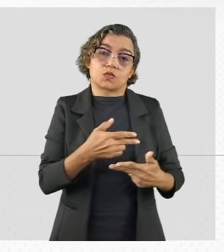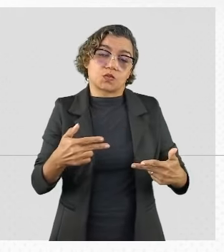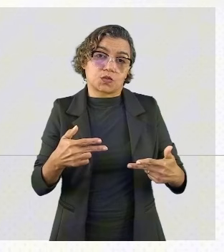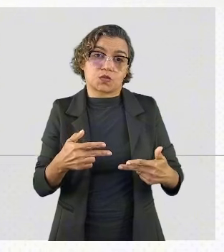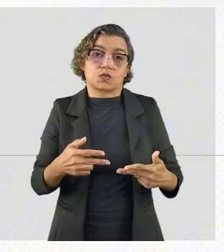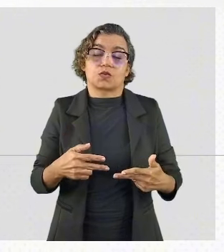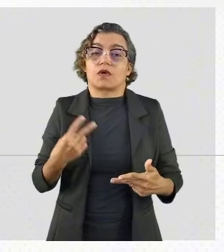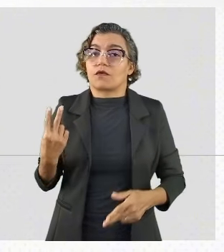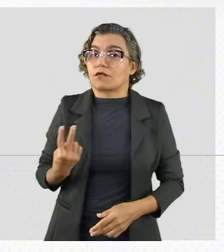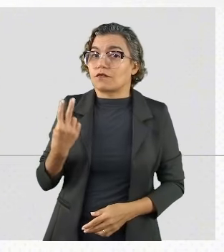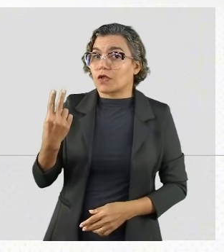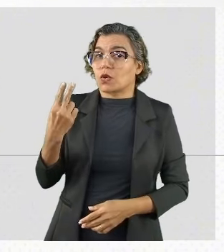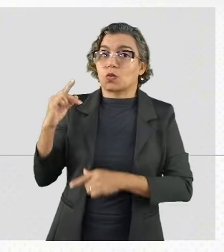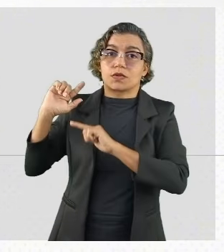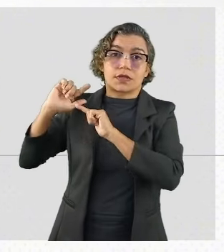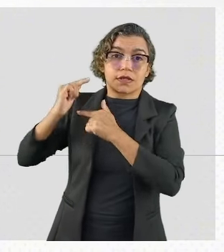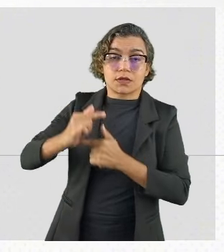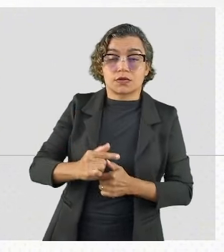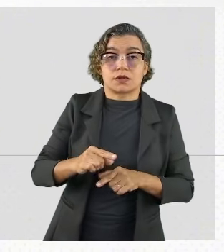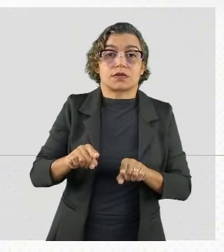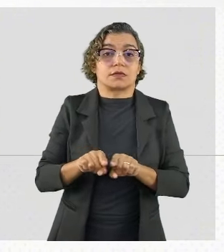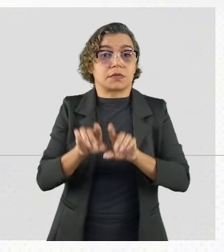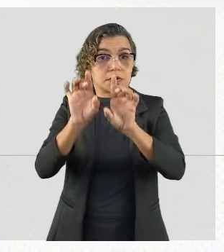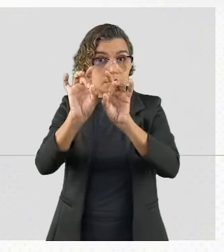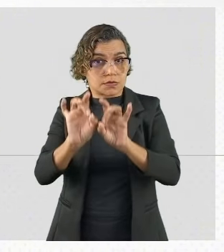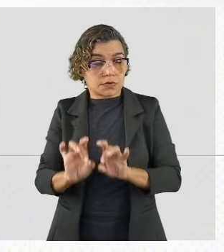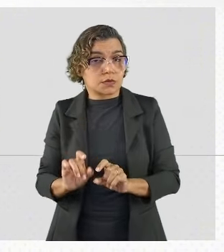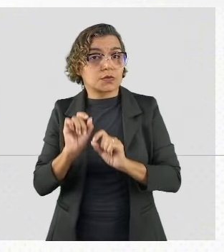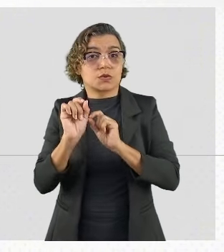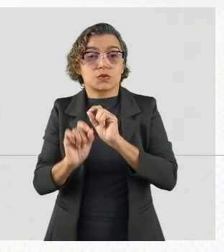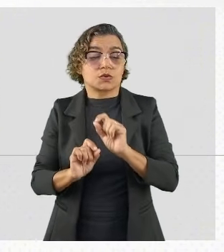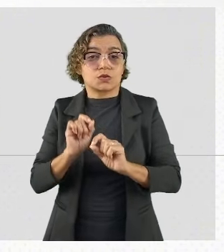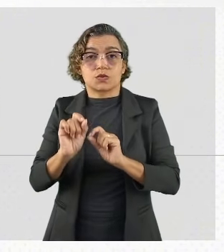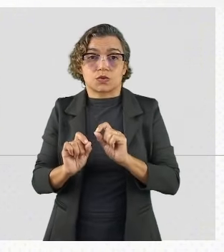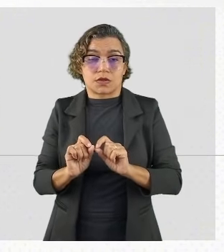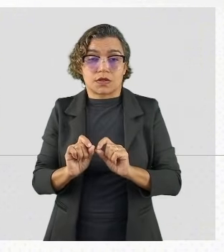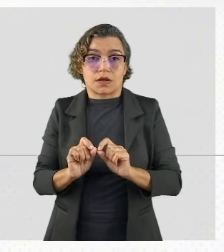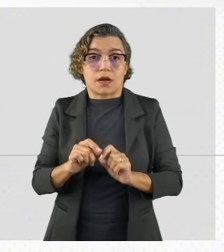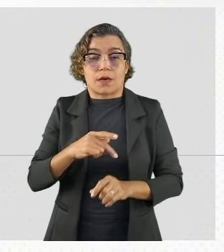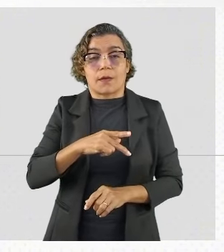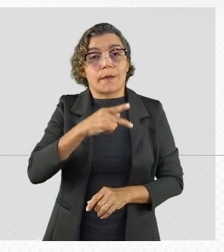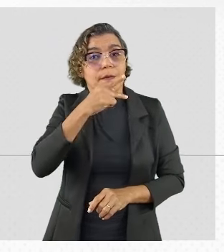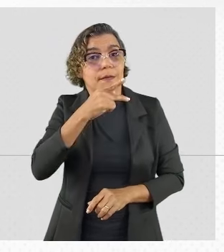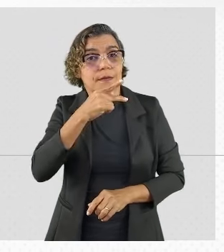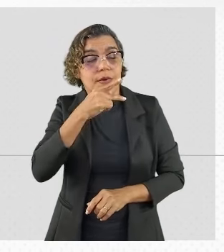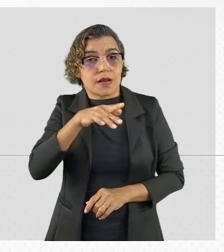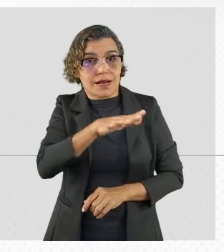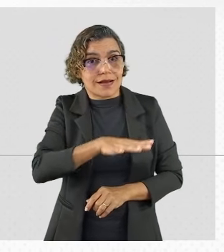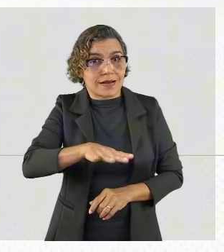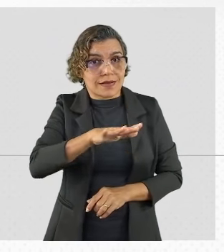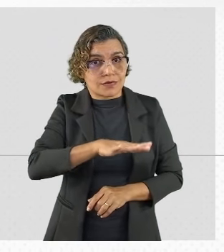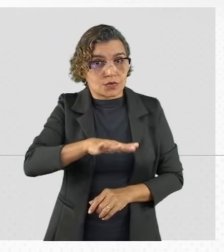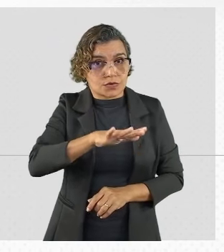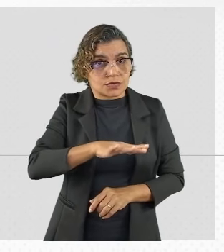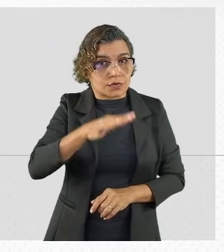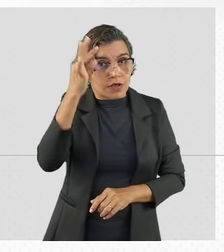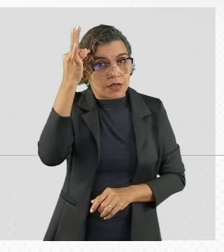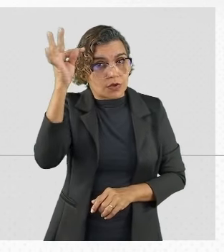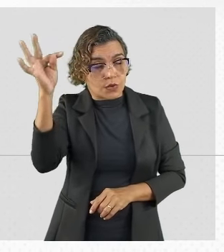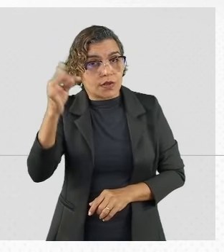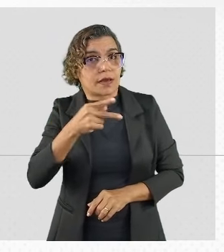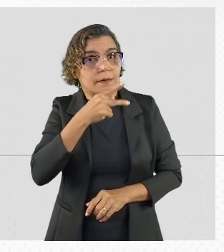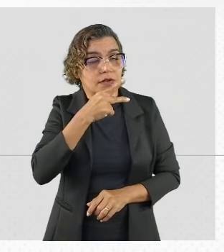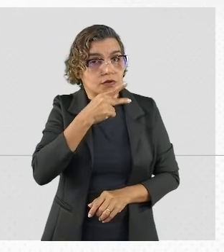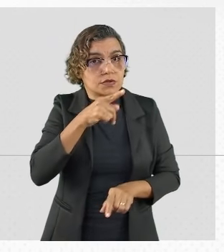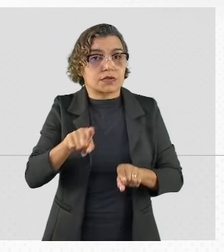valores tradicionais, e especialmente ao platonismo e ao cristianismo. Ele vai fazer uma crítica ao platonismo e